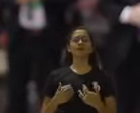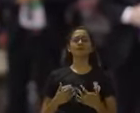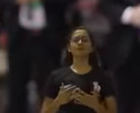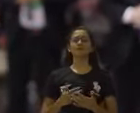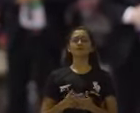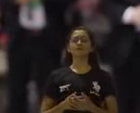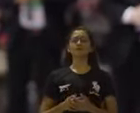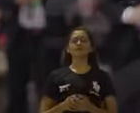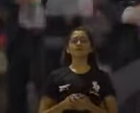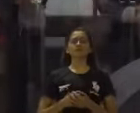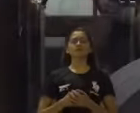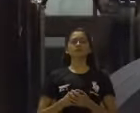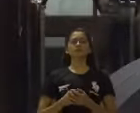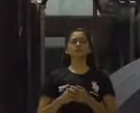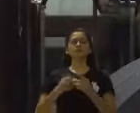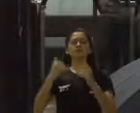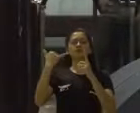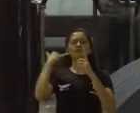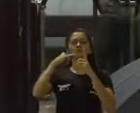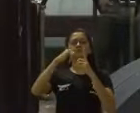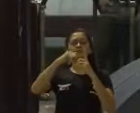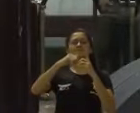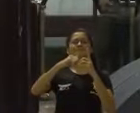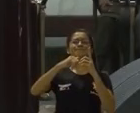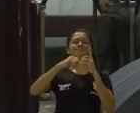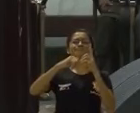Eu estou liberando a palavra de Deus para você.